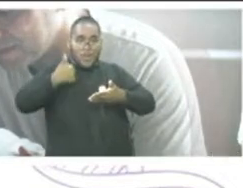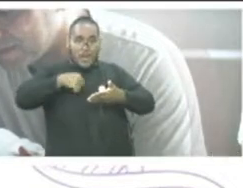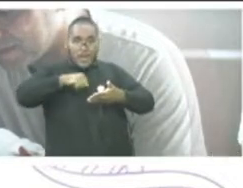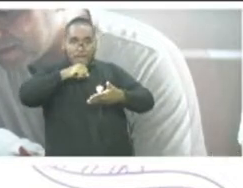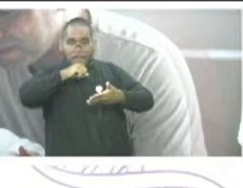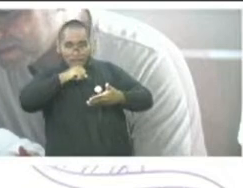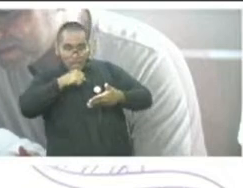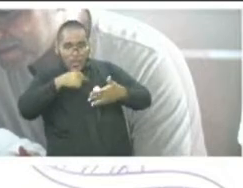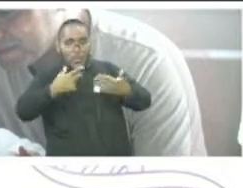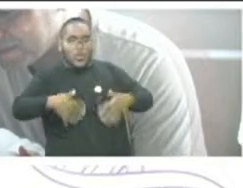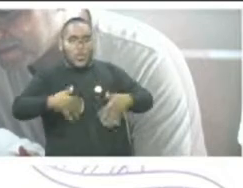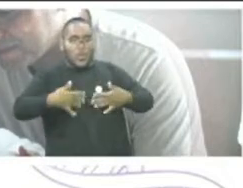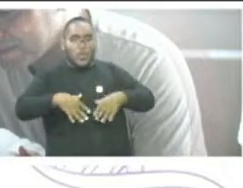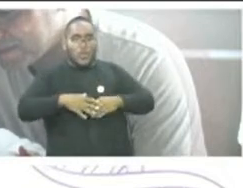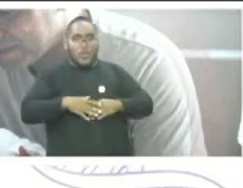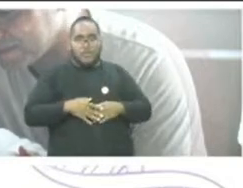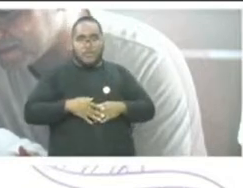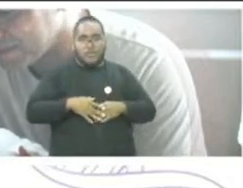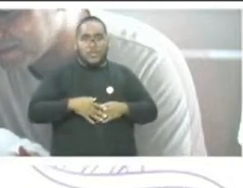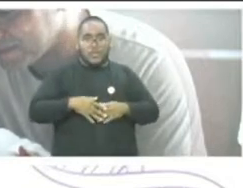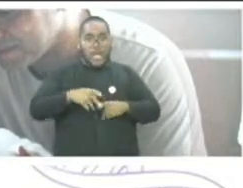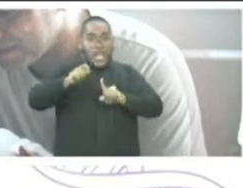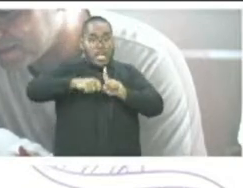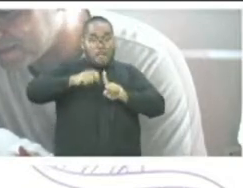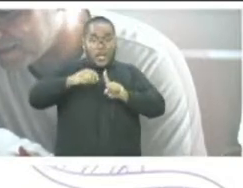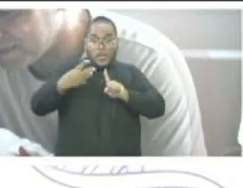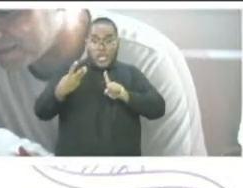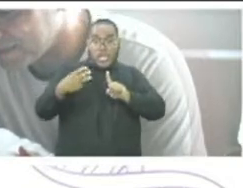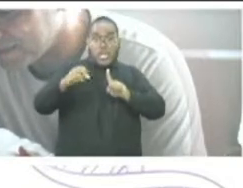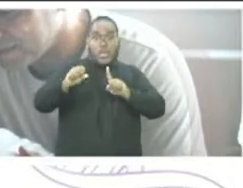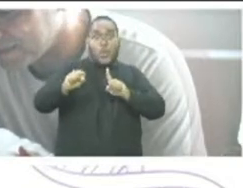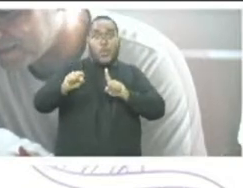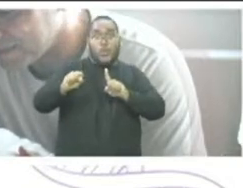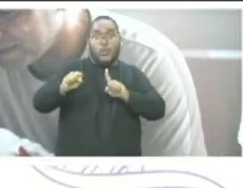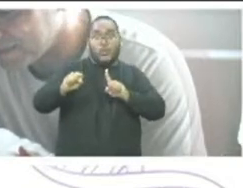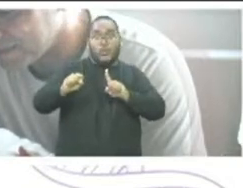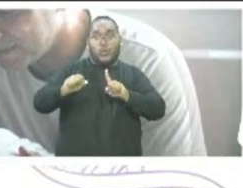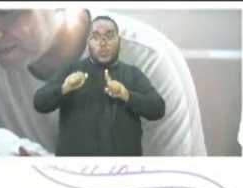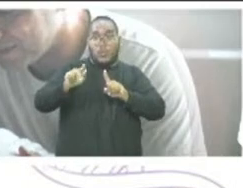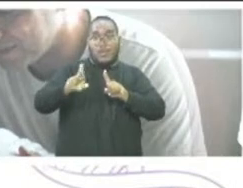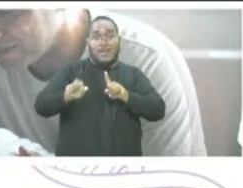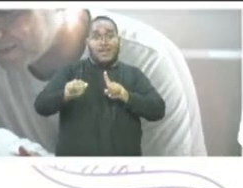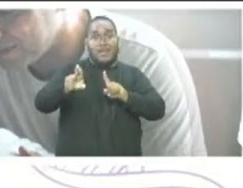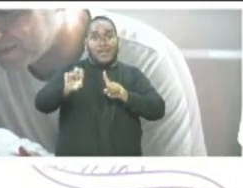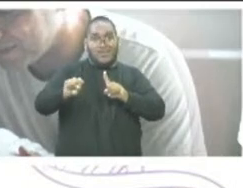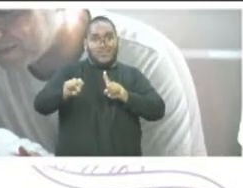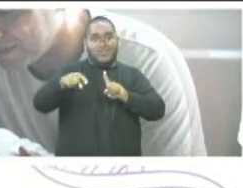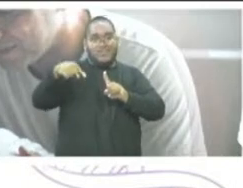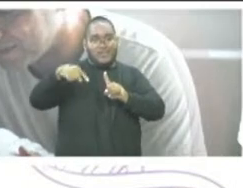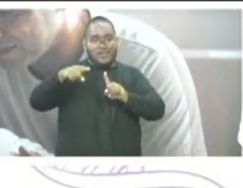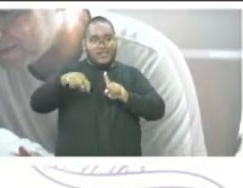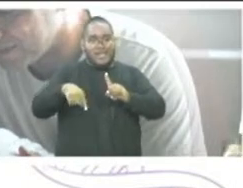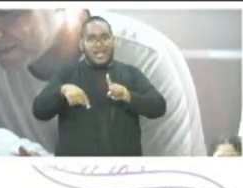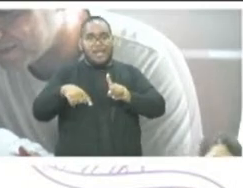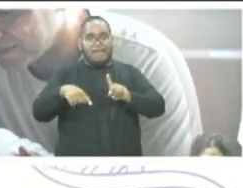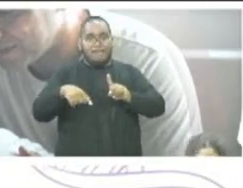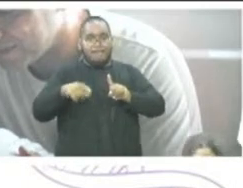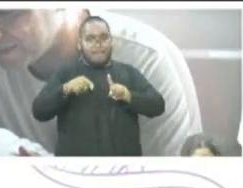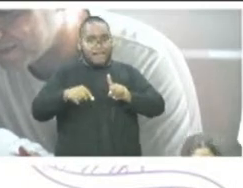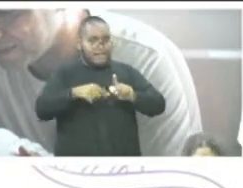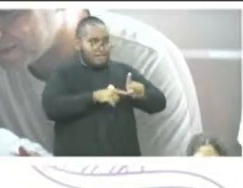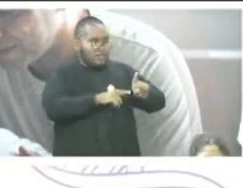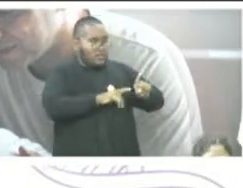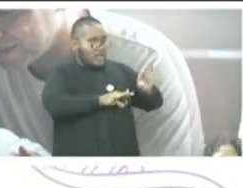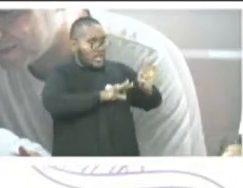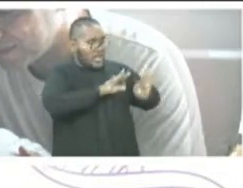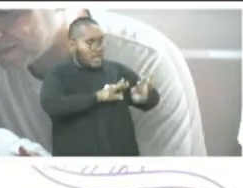Geralmente vai para 38 graus, 38 graus e meio, que é justamente para fazer a termorregulação do bebê. Então, não